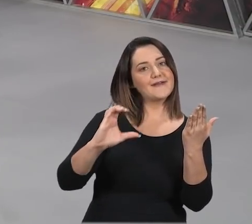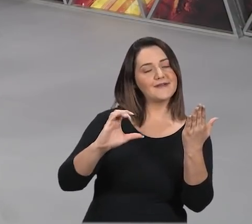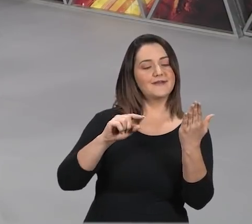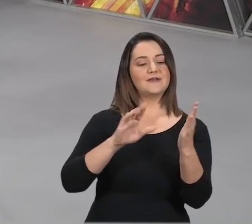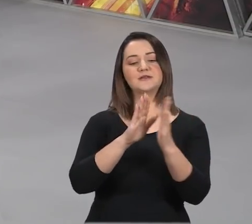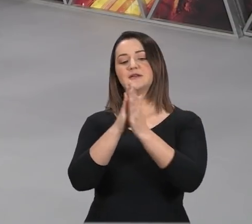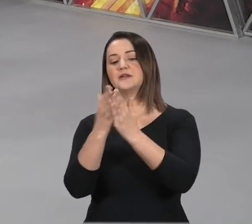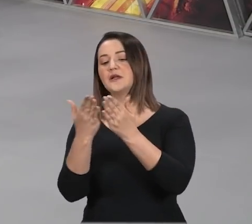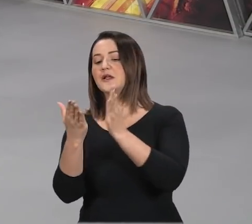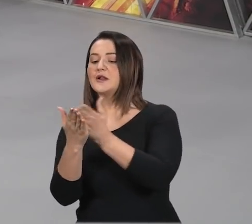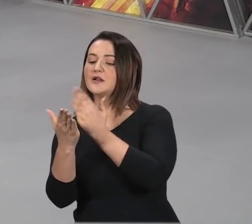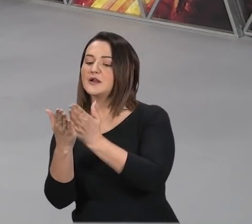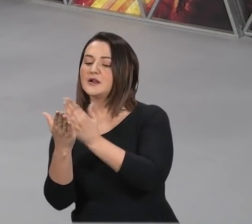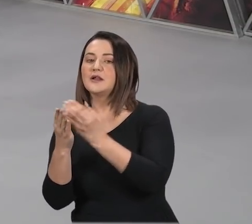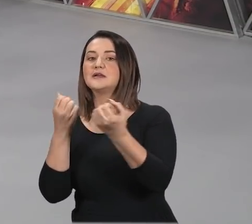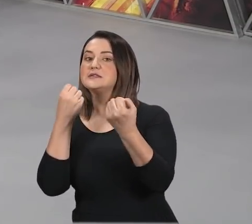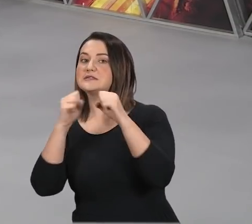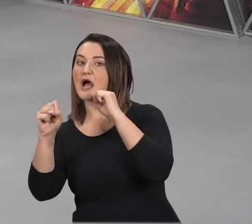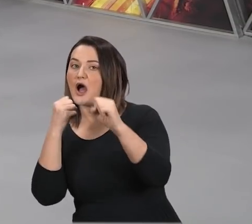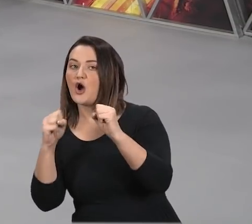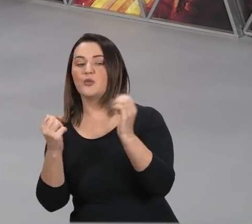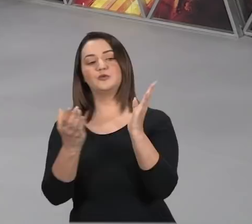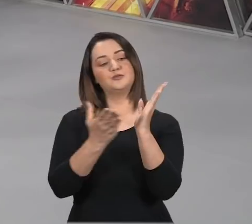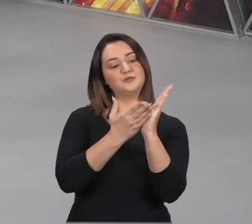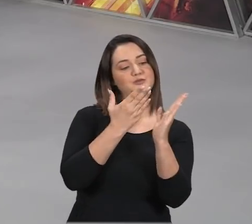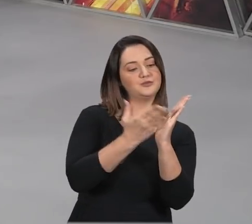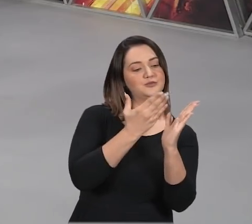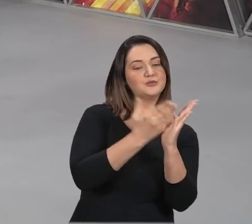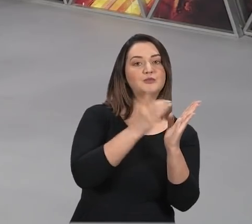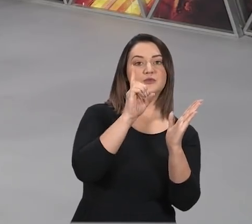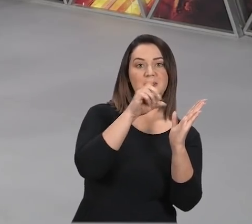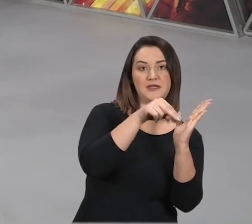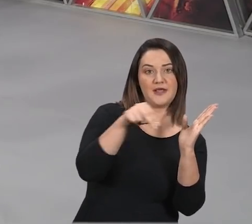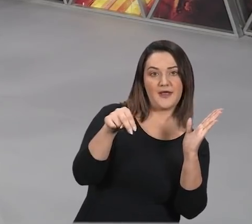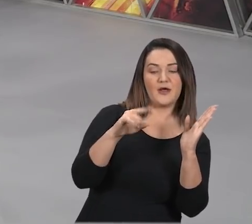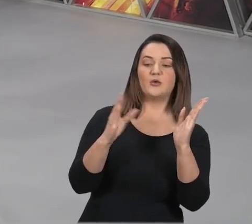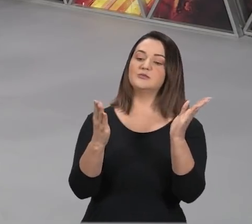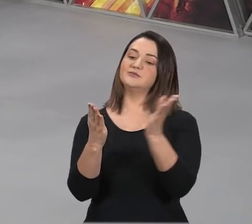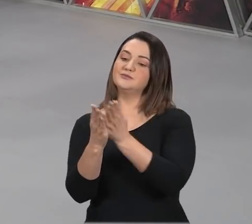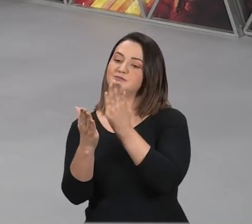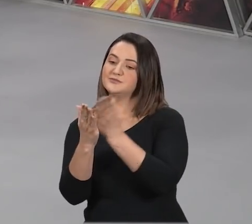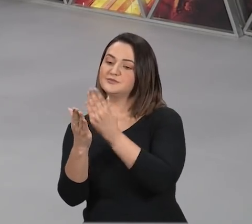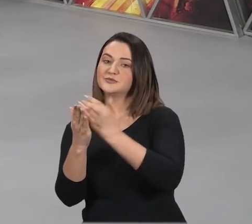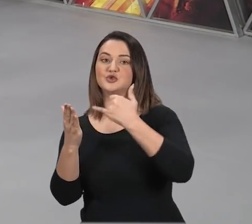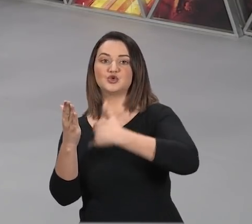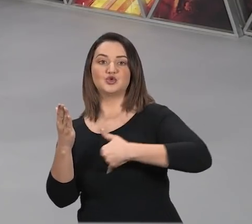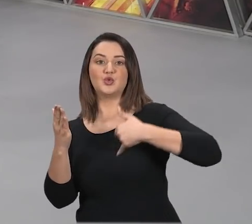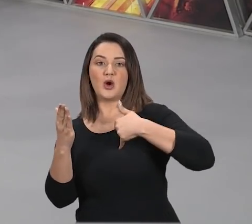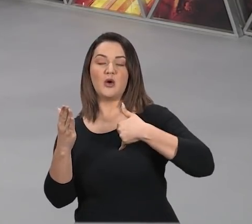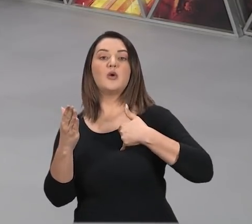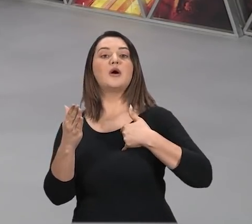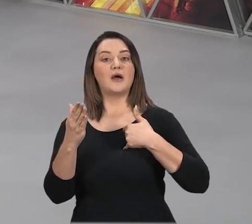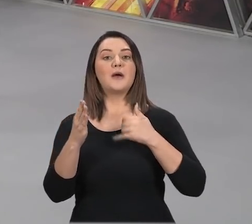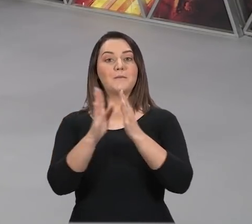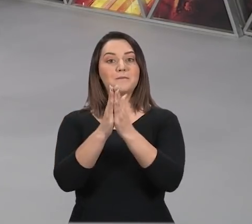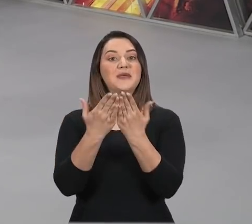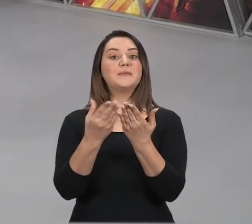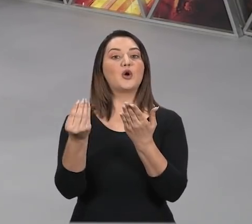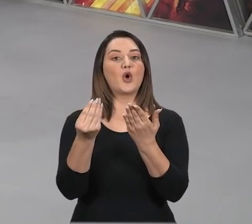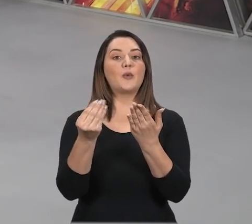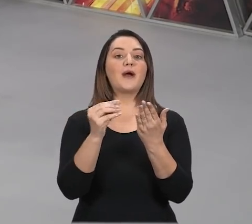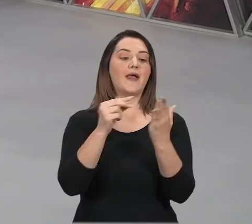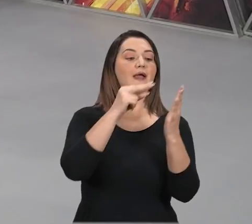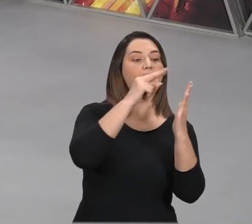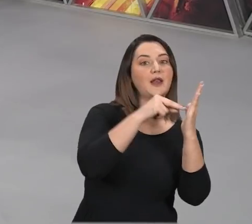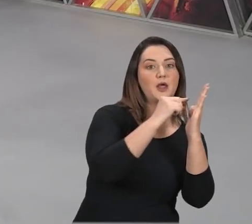em Salmos, outro no Apocalipse, outro em Gênesis, outro em Daniel, outro em Mateus, outro em João. Ou seja, a Bíblia Sagrada se estuda